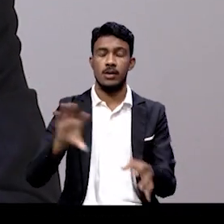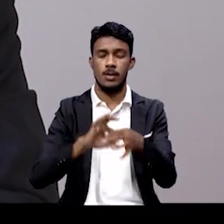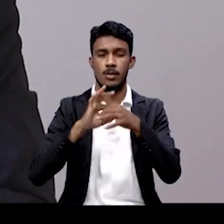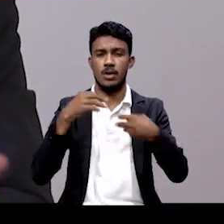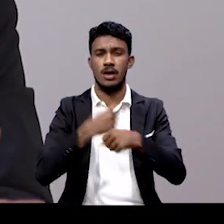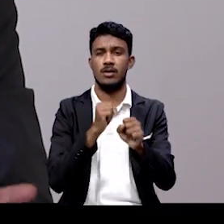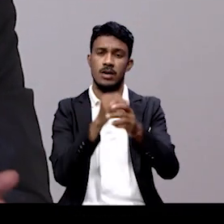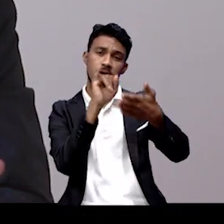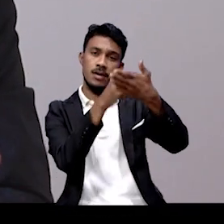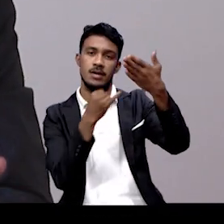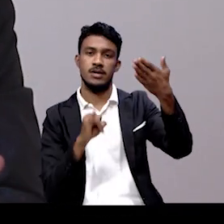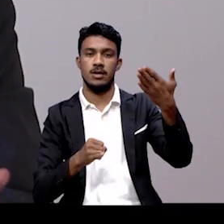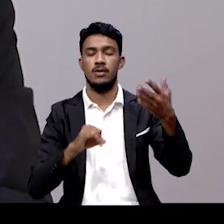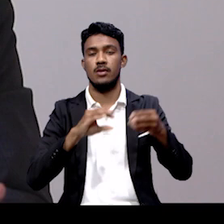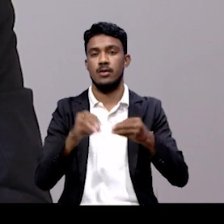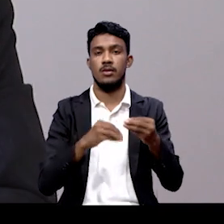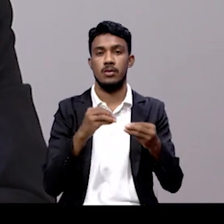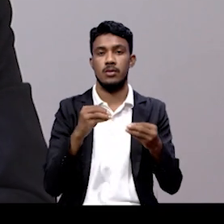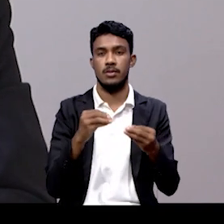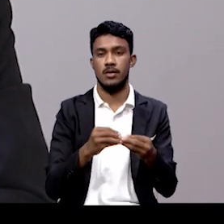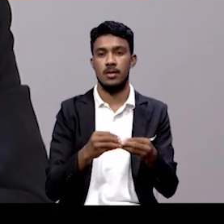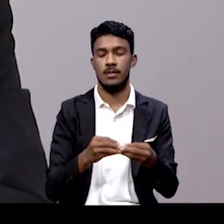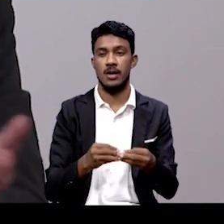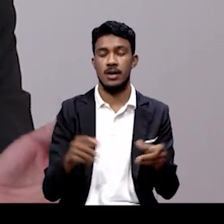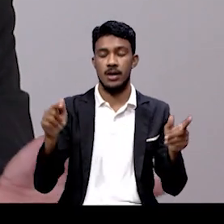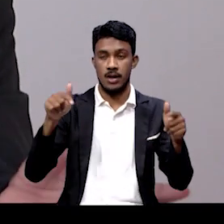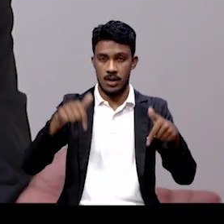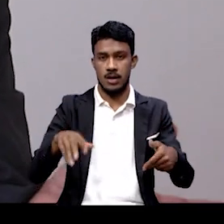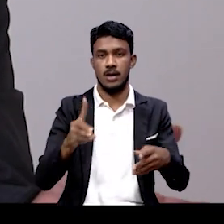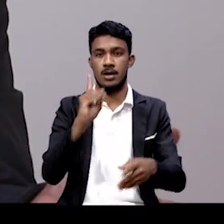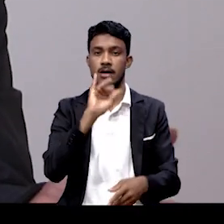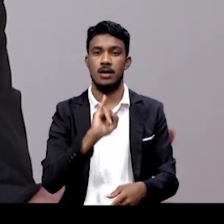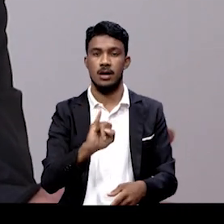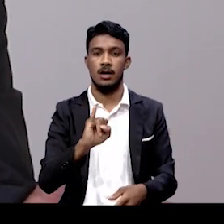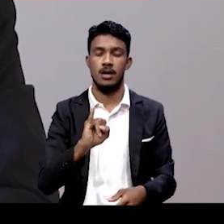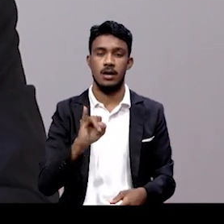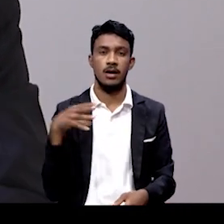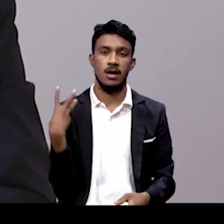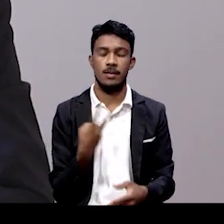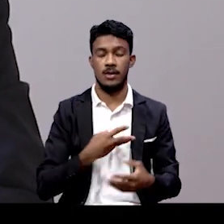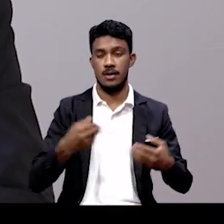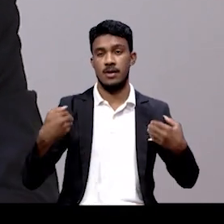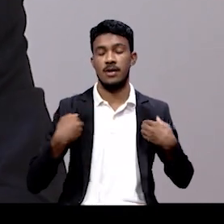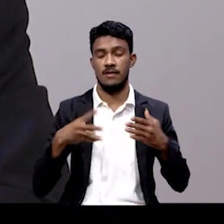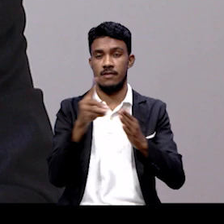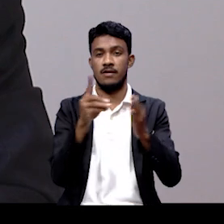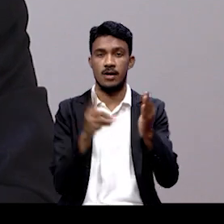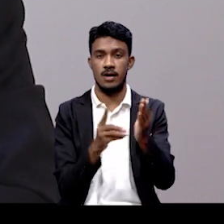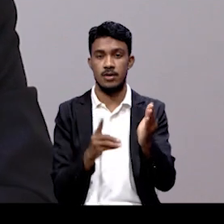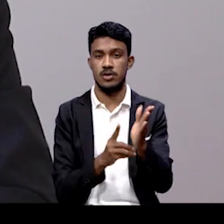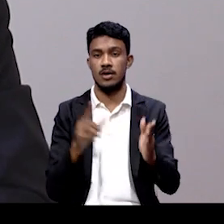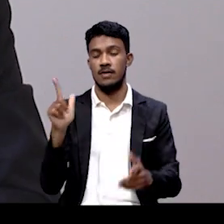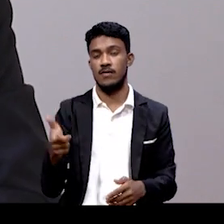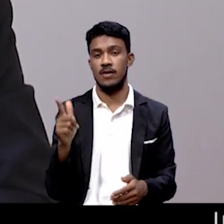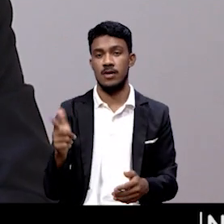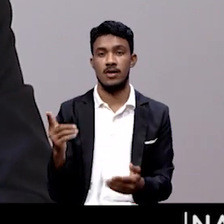Neve ia dizeno né, quase dilaran né, a mim levantamento da rustena. Por volta 20 agora a mim prepara a